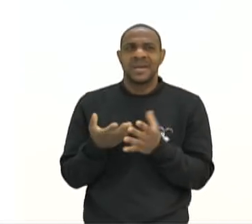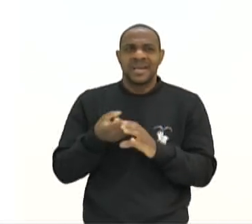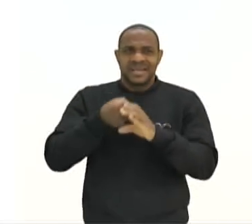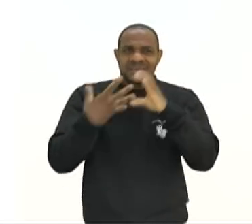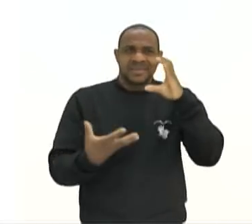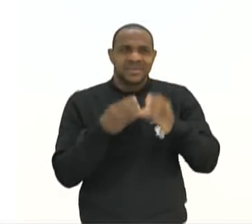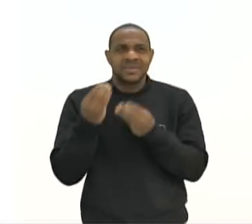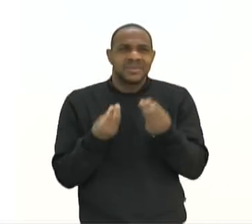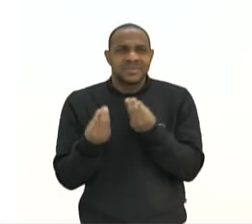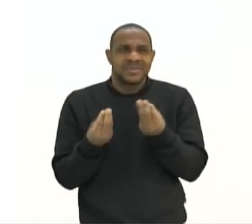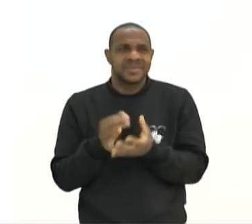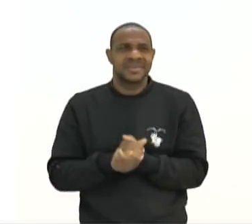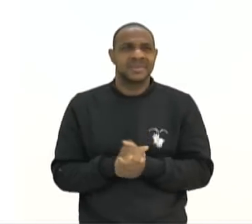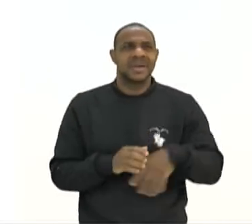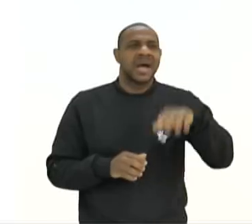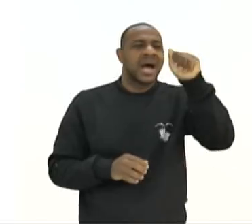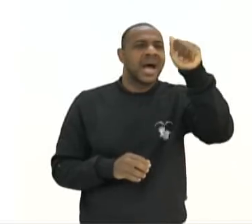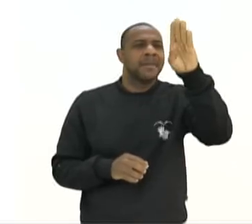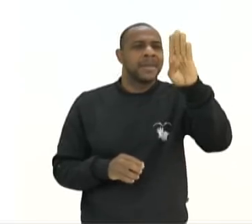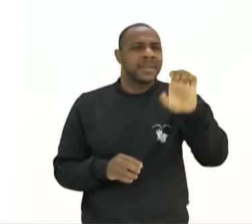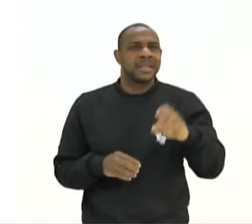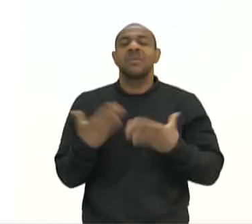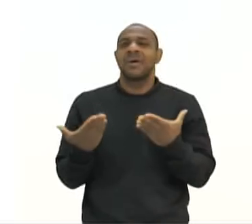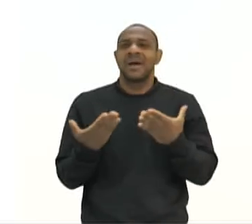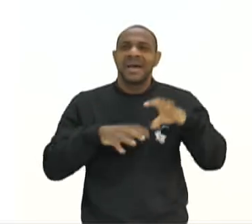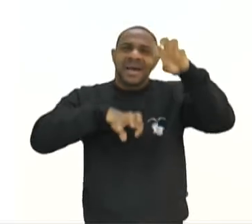Será que é a letter B? Ou será que é a letter C?